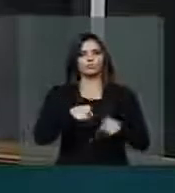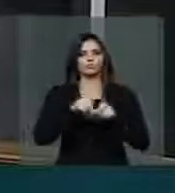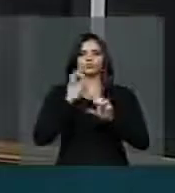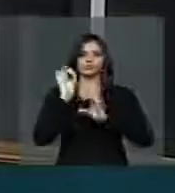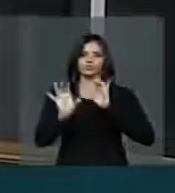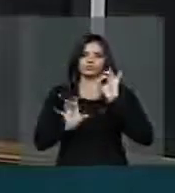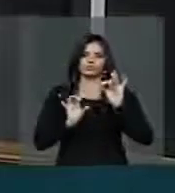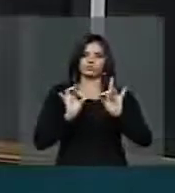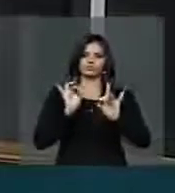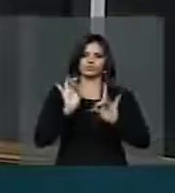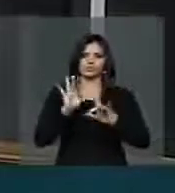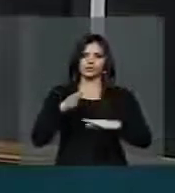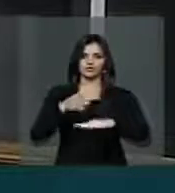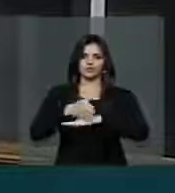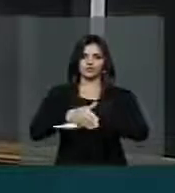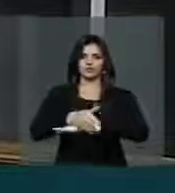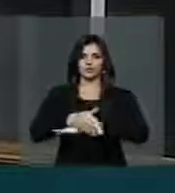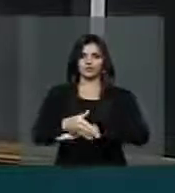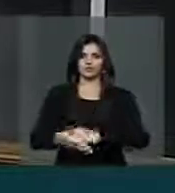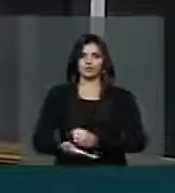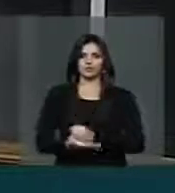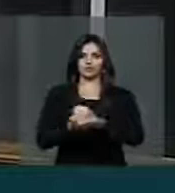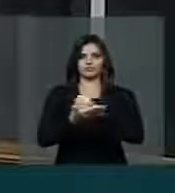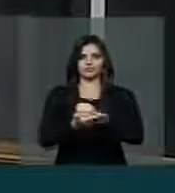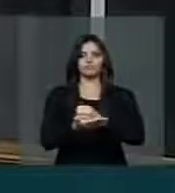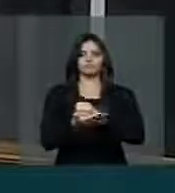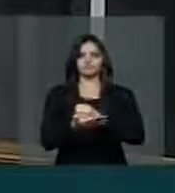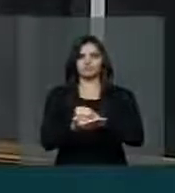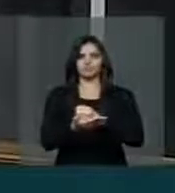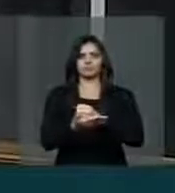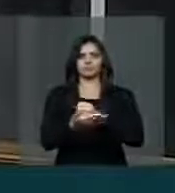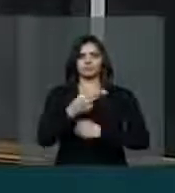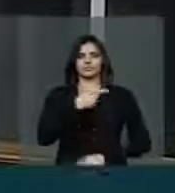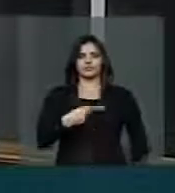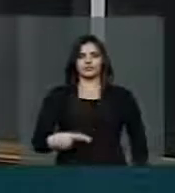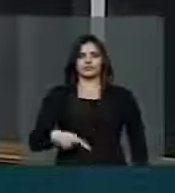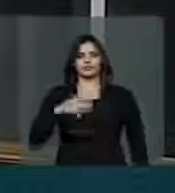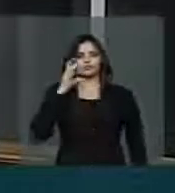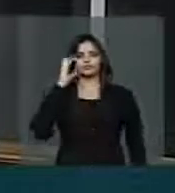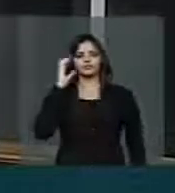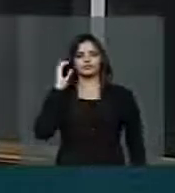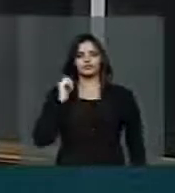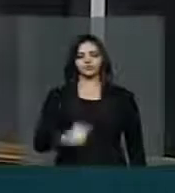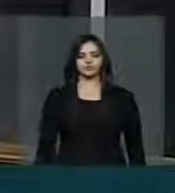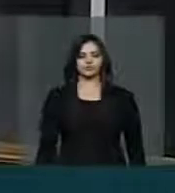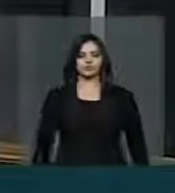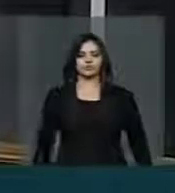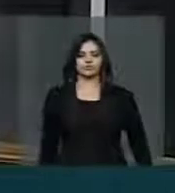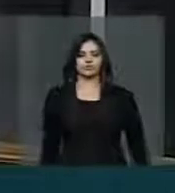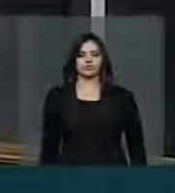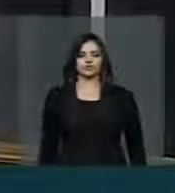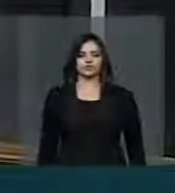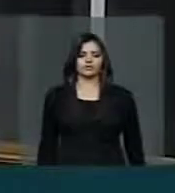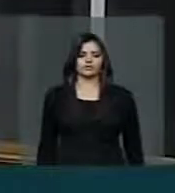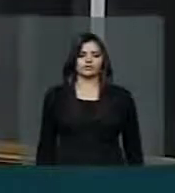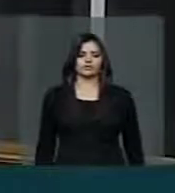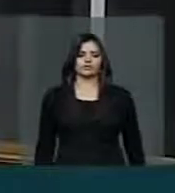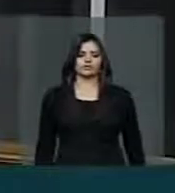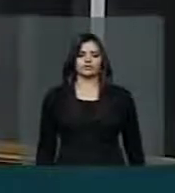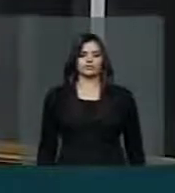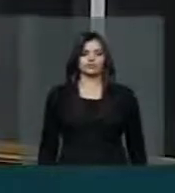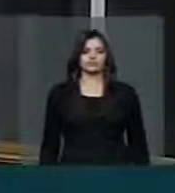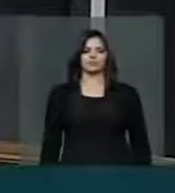os que integram a base da sustentação da presidência Dilma